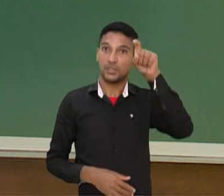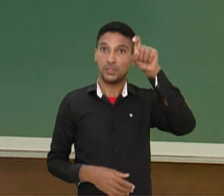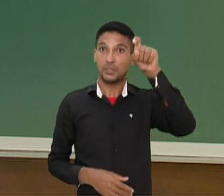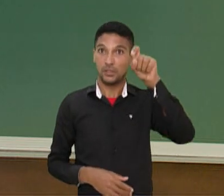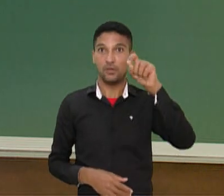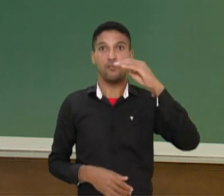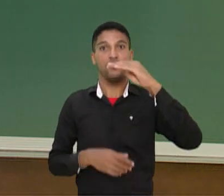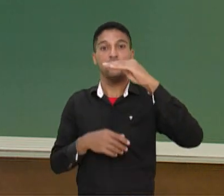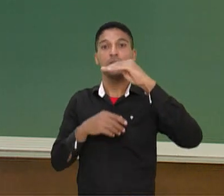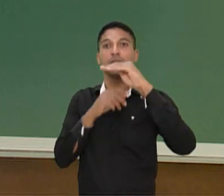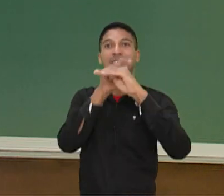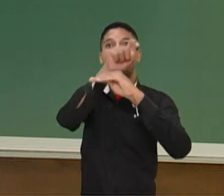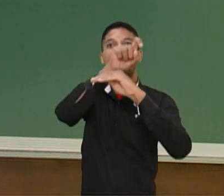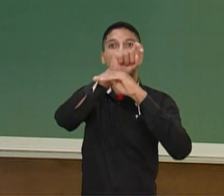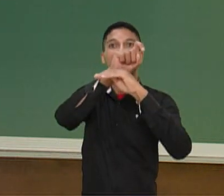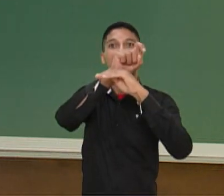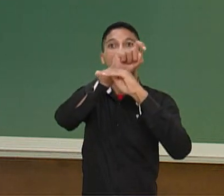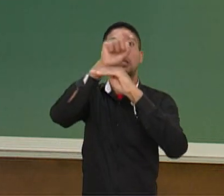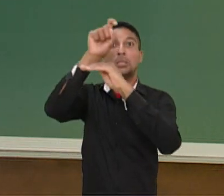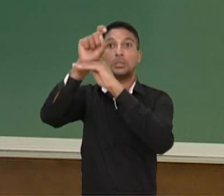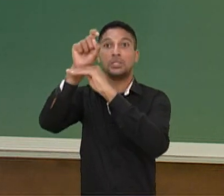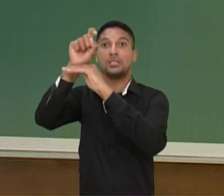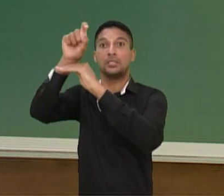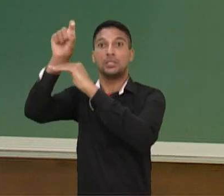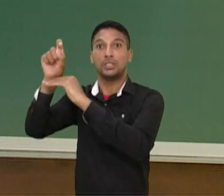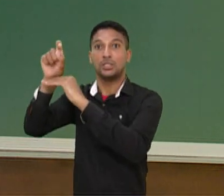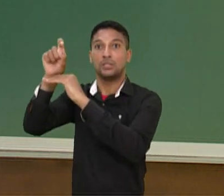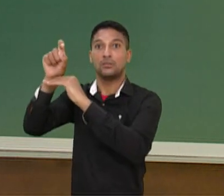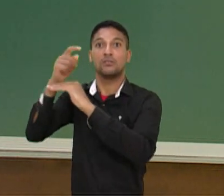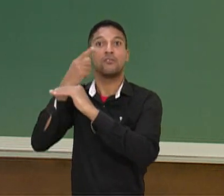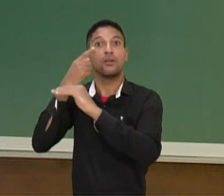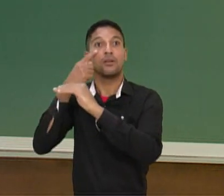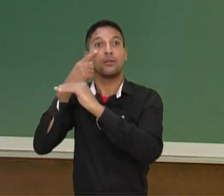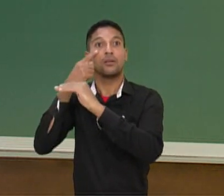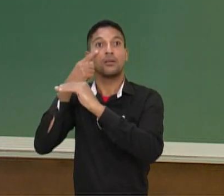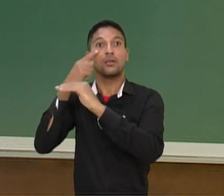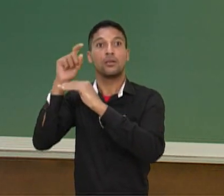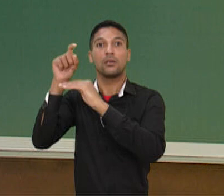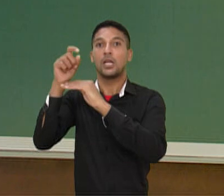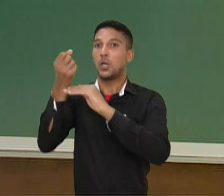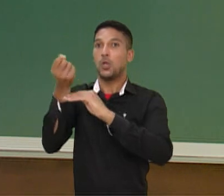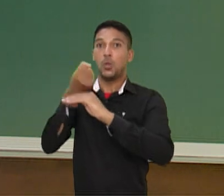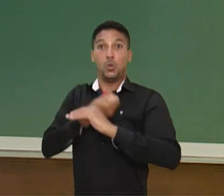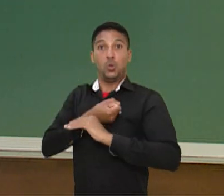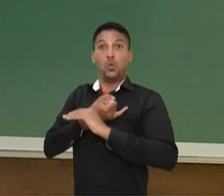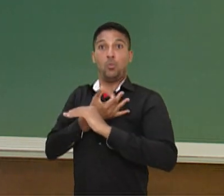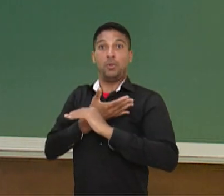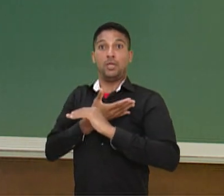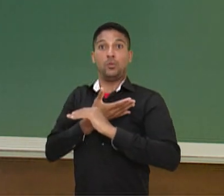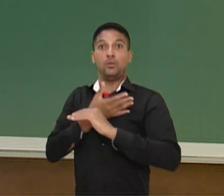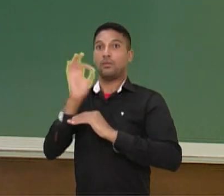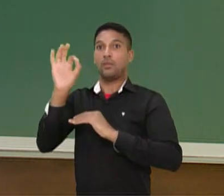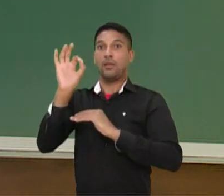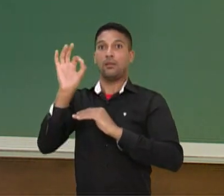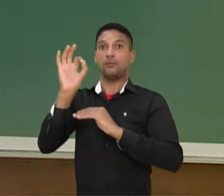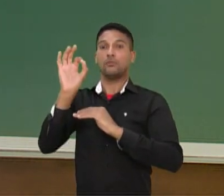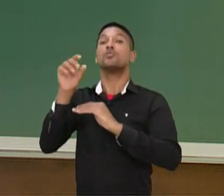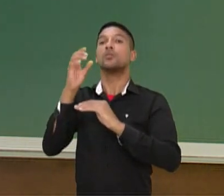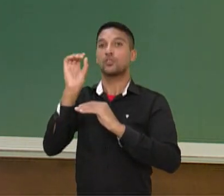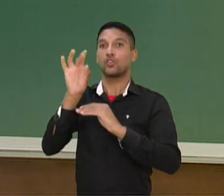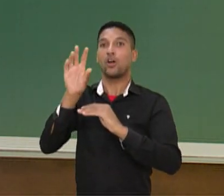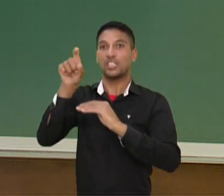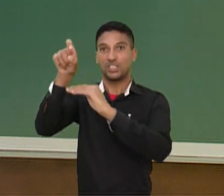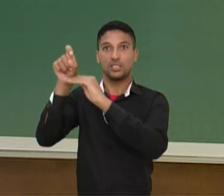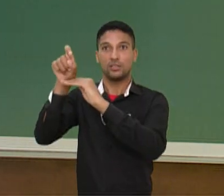um aqui, outro aqui e outro aqui. Não tem nenhum número na frente de nenhum deles. Então, eu tenho